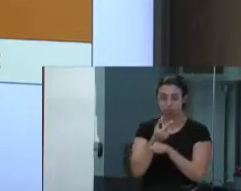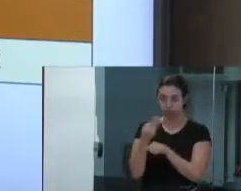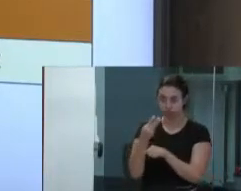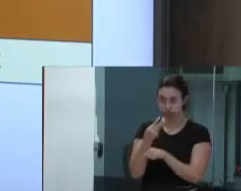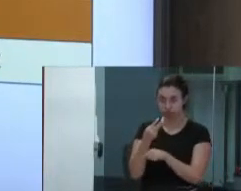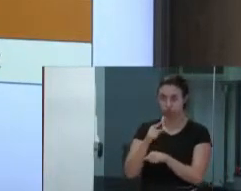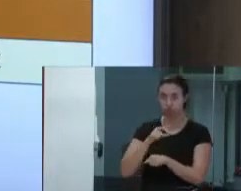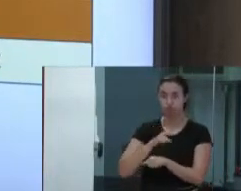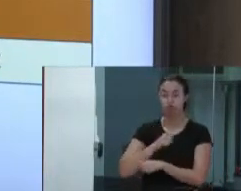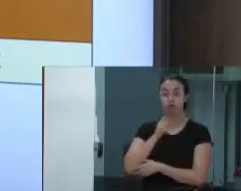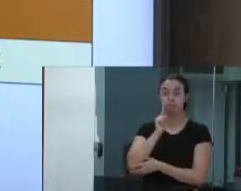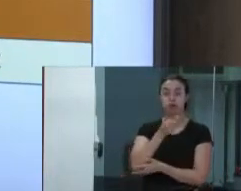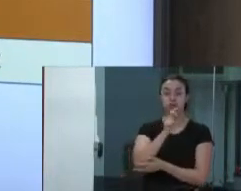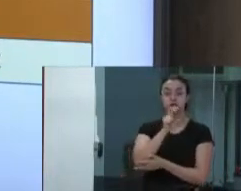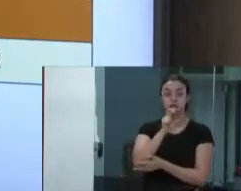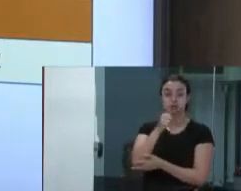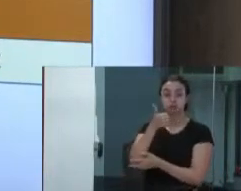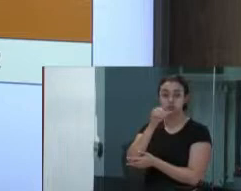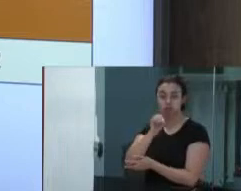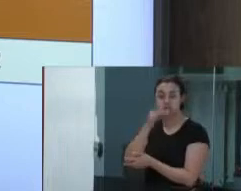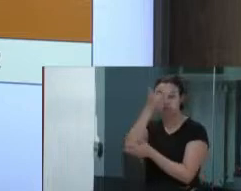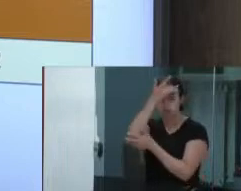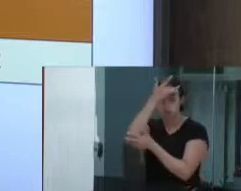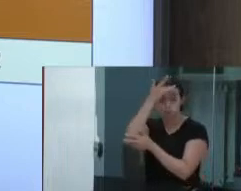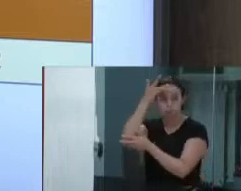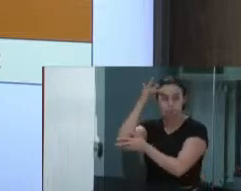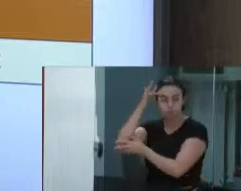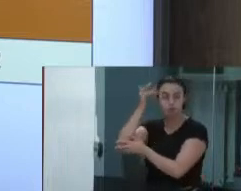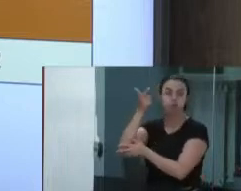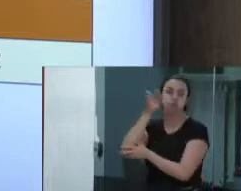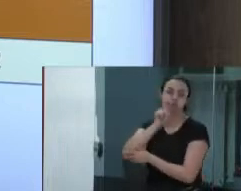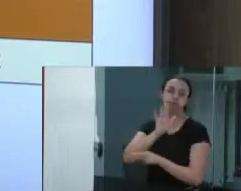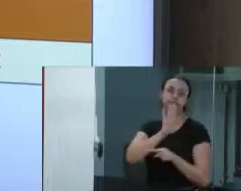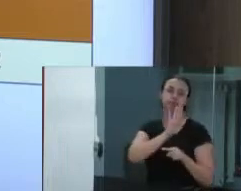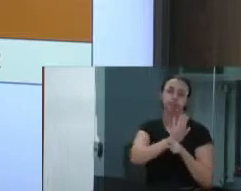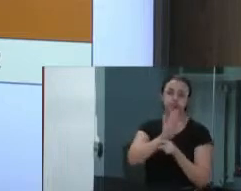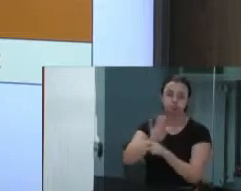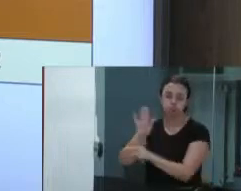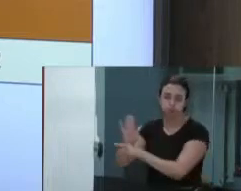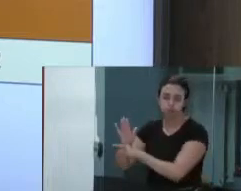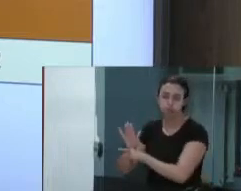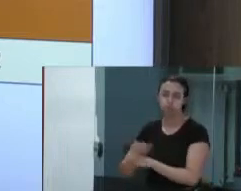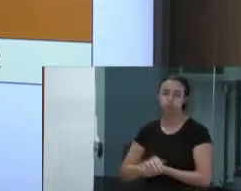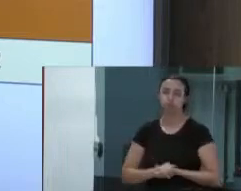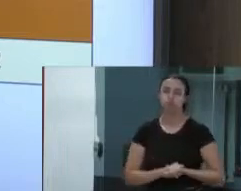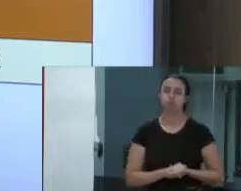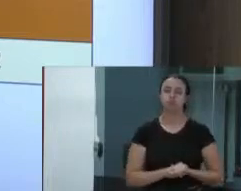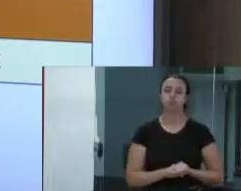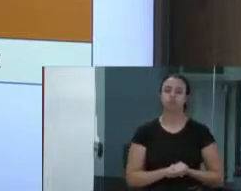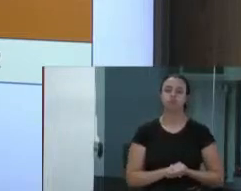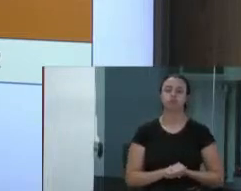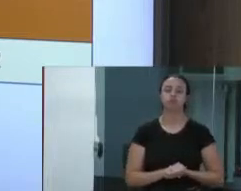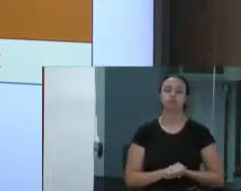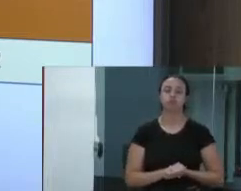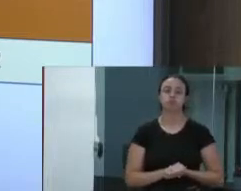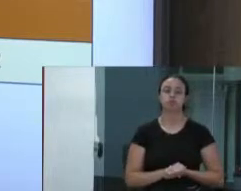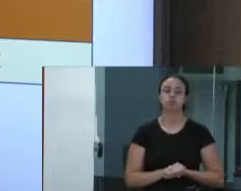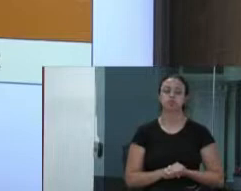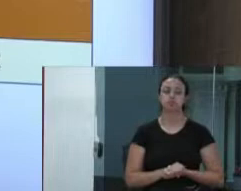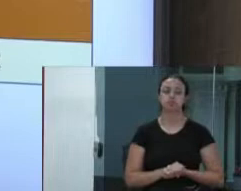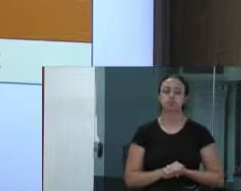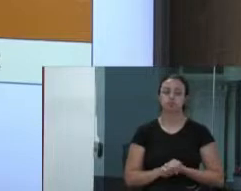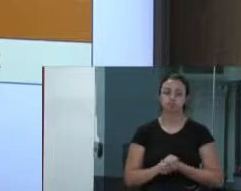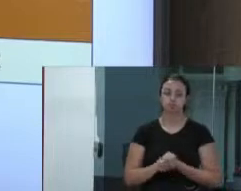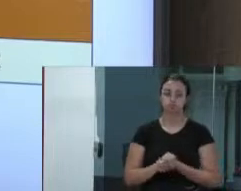aí 1.510 mulheres assistidas, né, através dos atendimentos em grupo, dessas palestras.